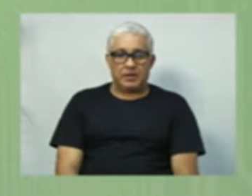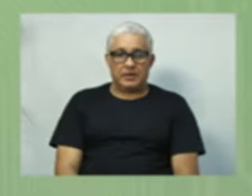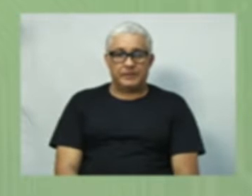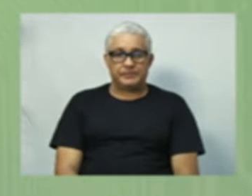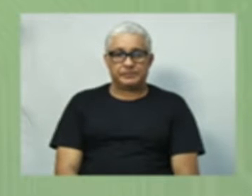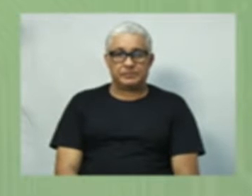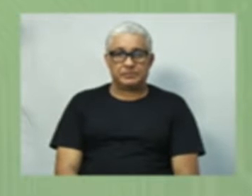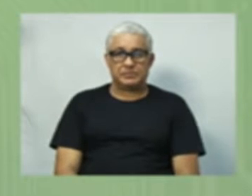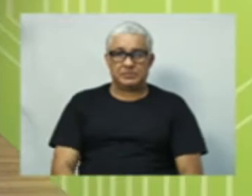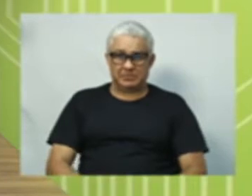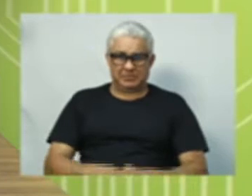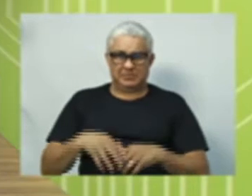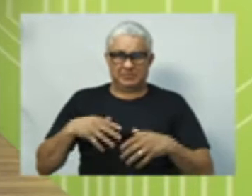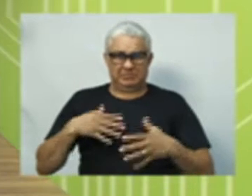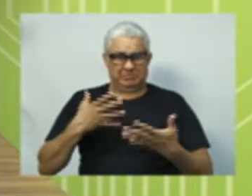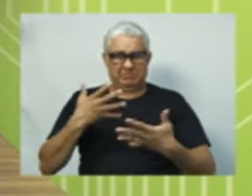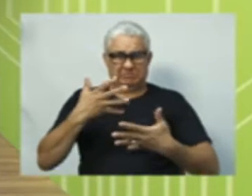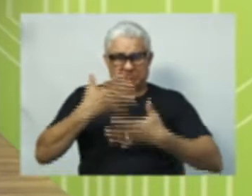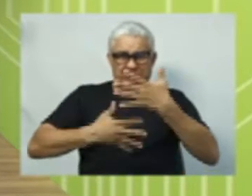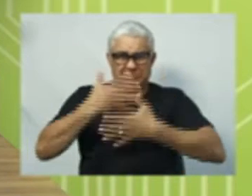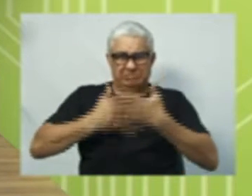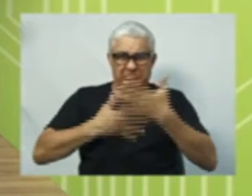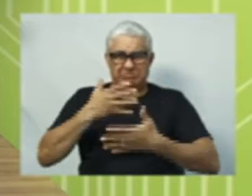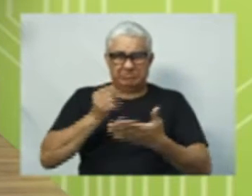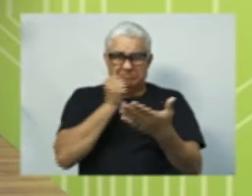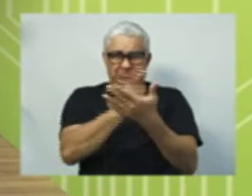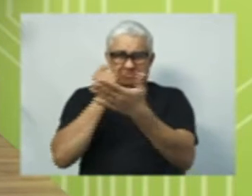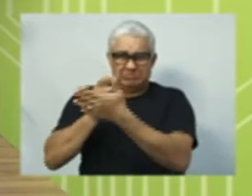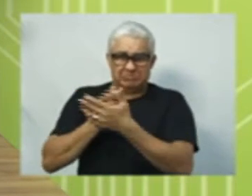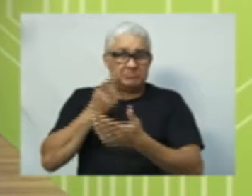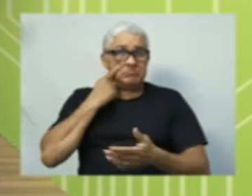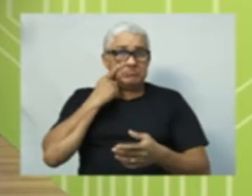A tributação te incomoda? Vamos verificar essa externa?